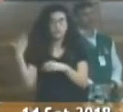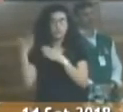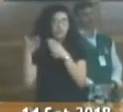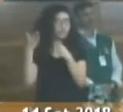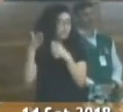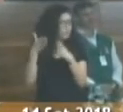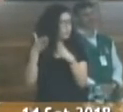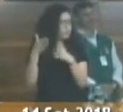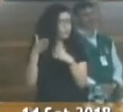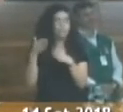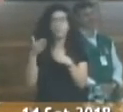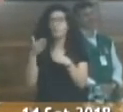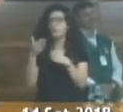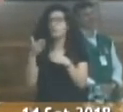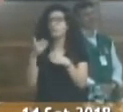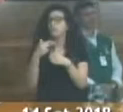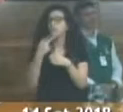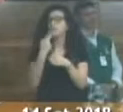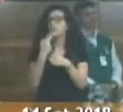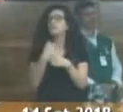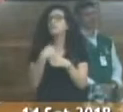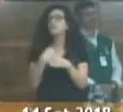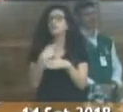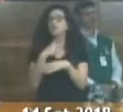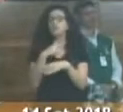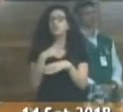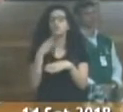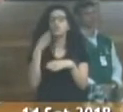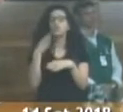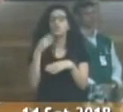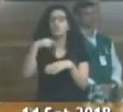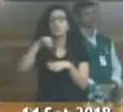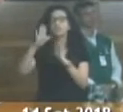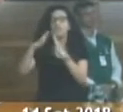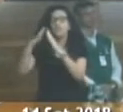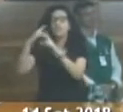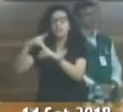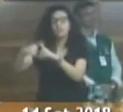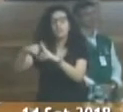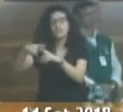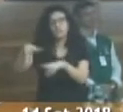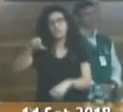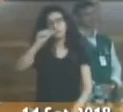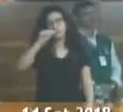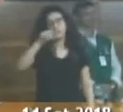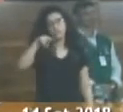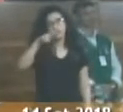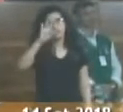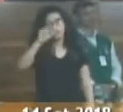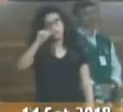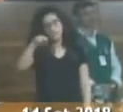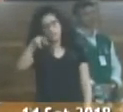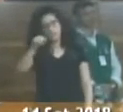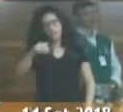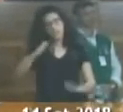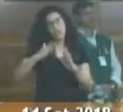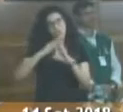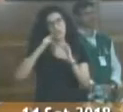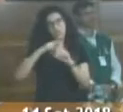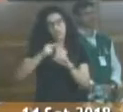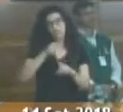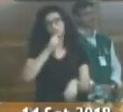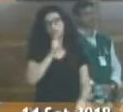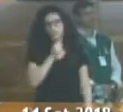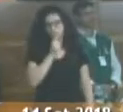até impediu o acesso à igreja. A igreja da Freguesia de Santana é uma igreja antiga, que, inclusive, está em processo